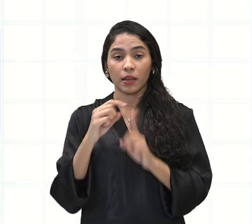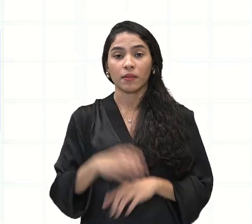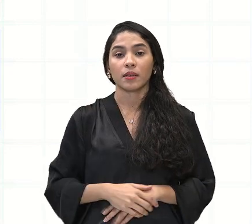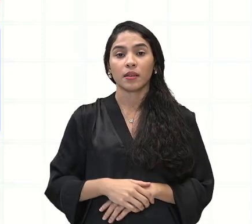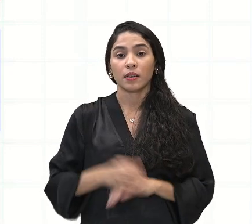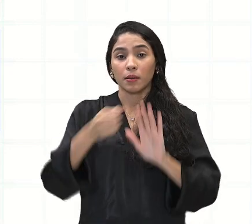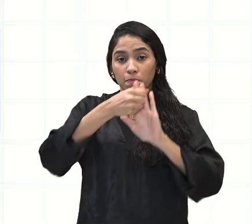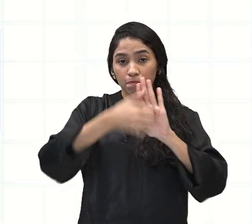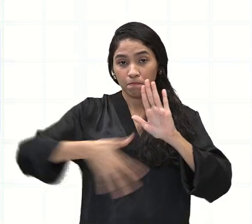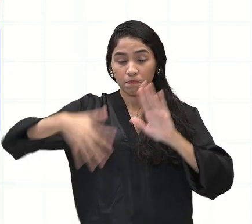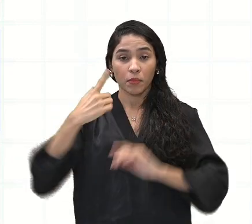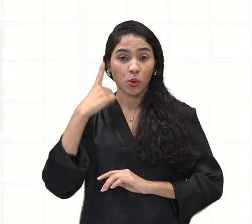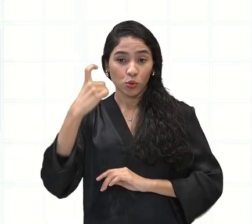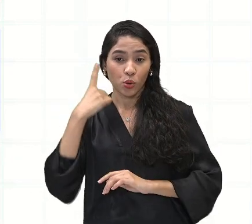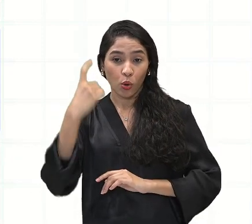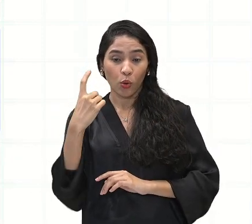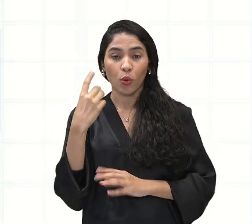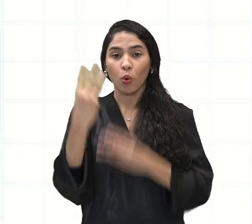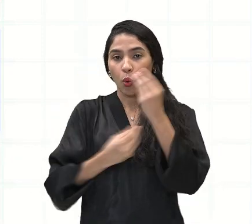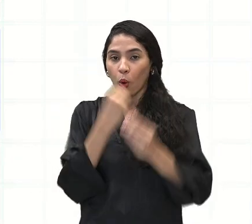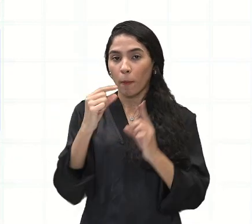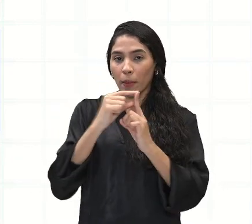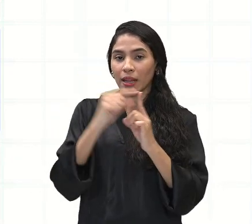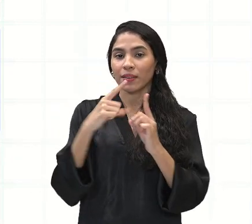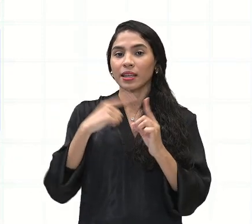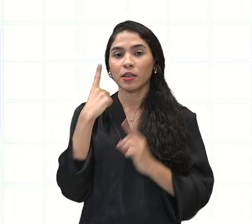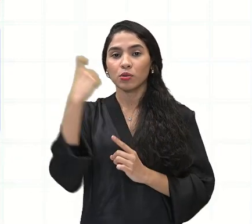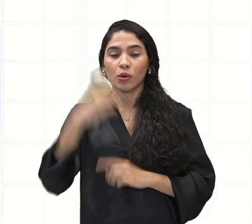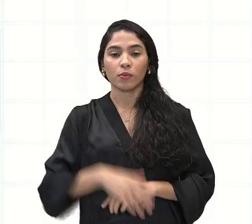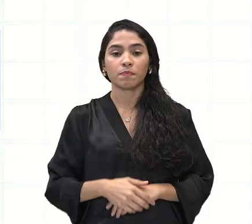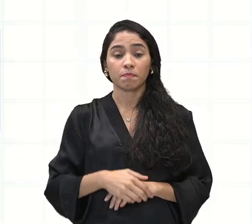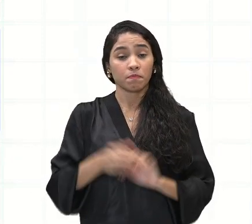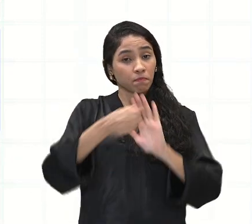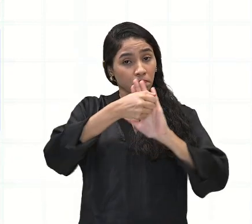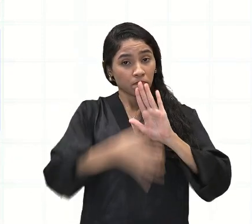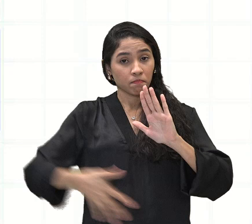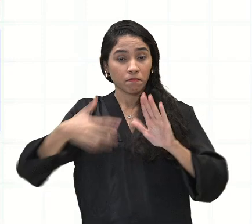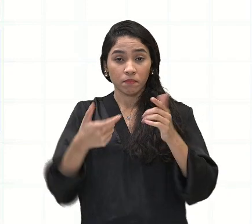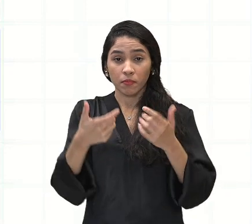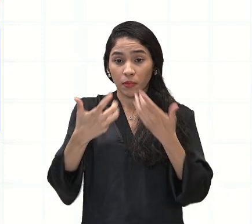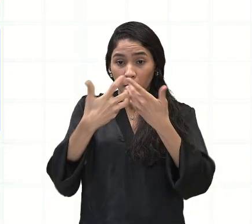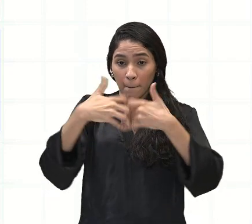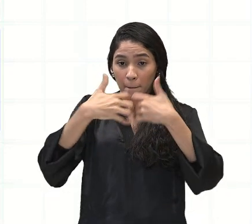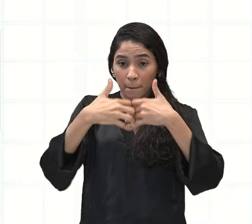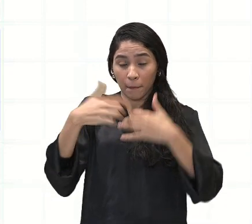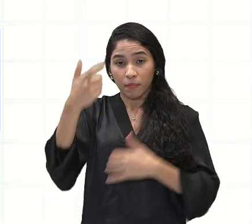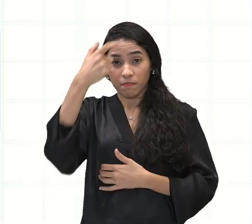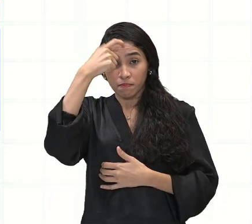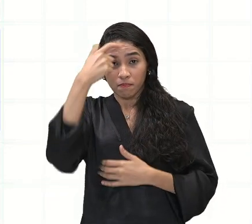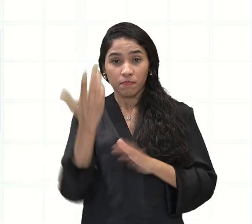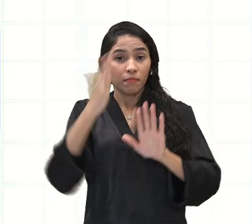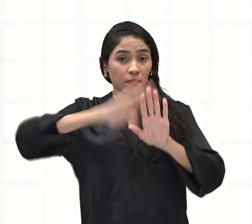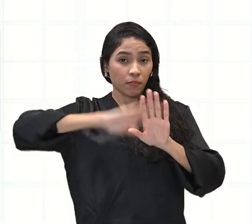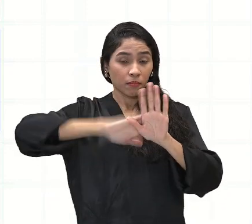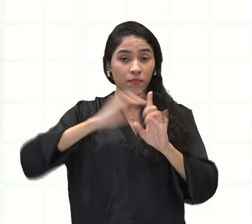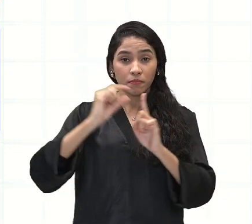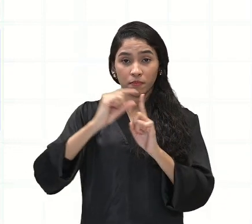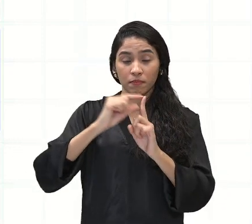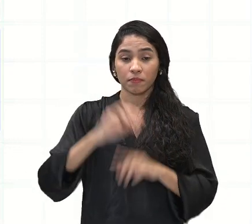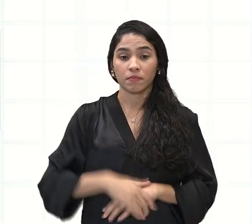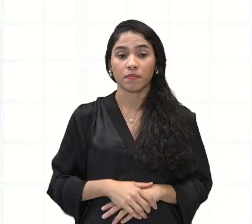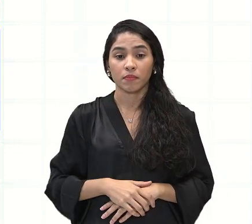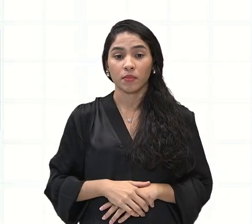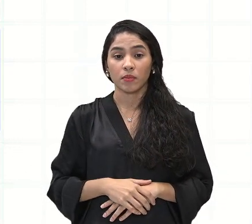com o som que as palavras fazem, emitem, figuras de pensamento, que tem a intenção por detrás das palavras, e a figura